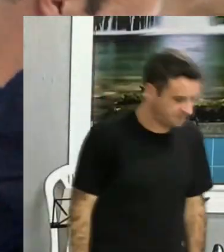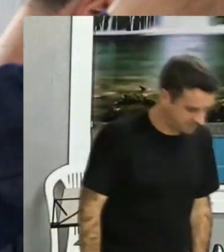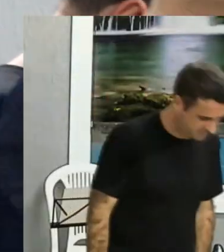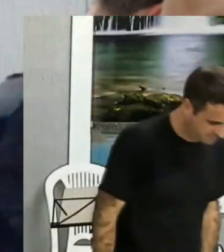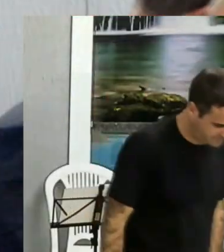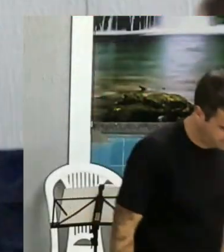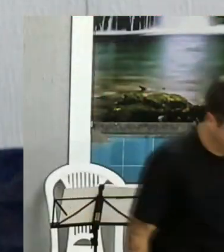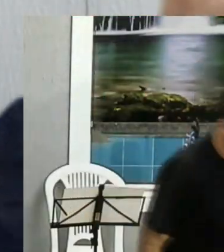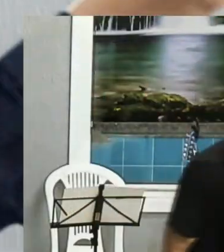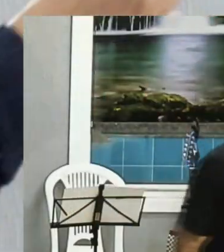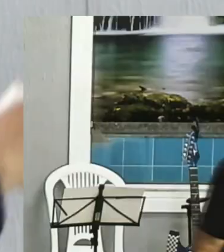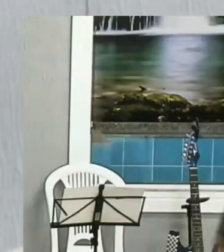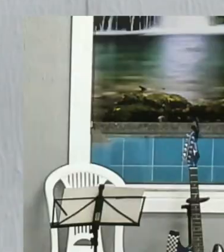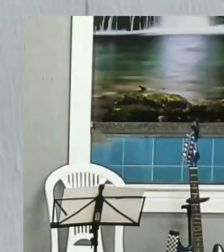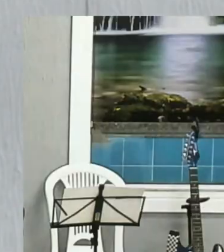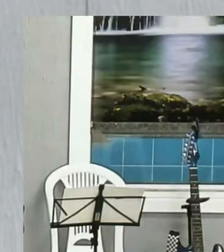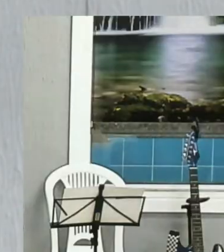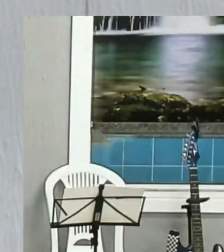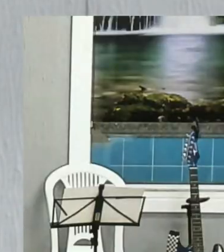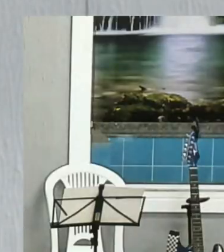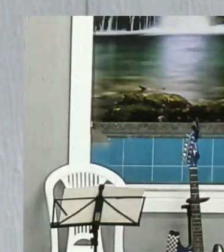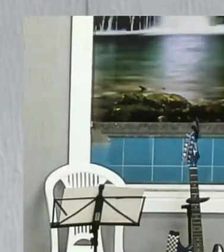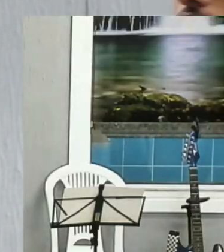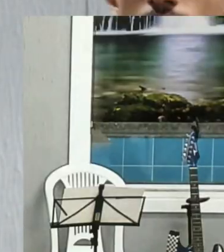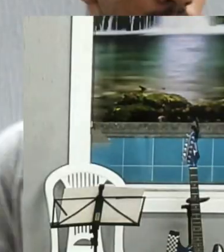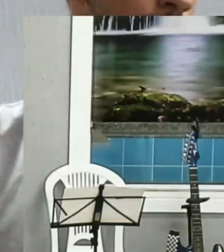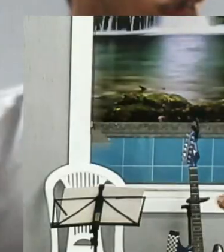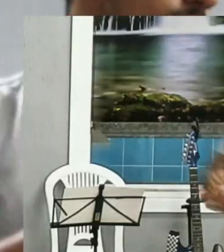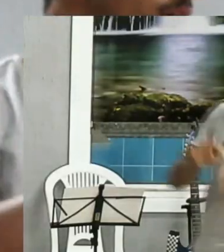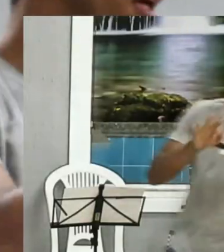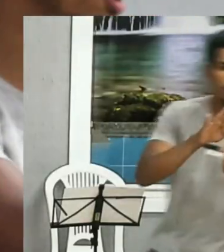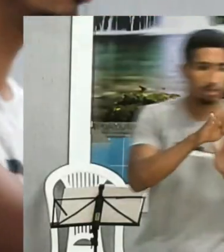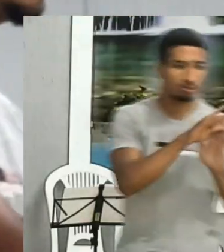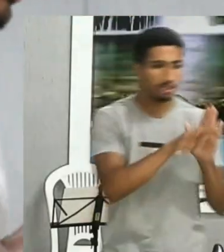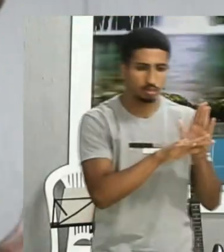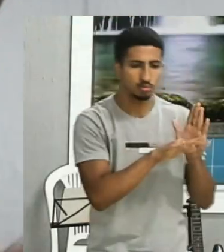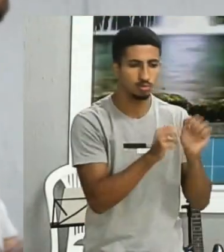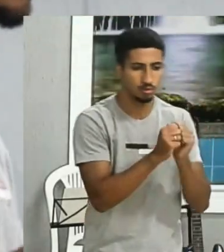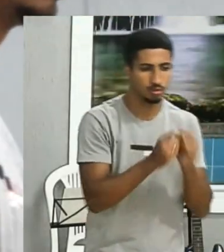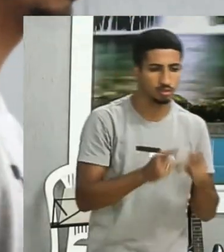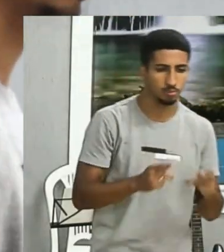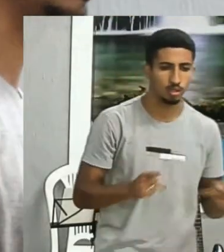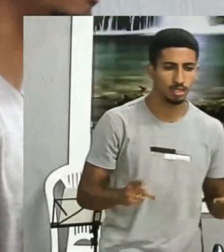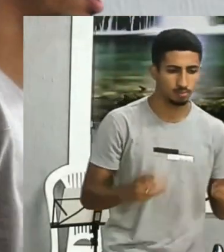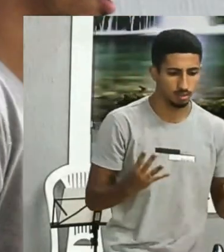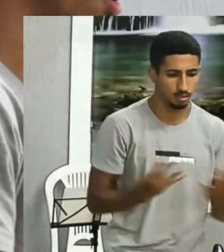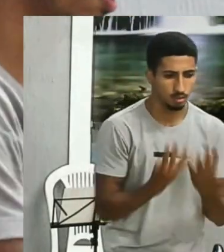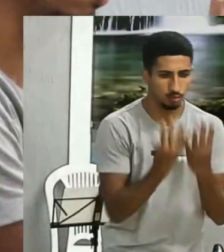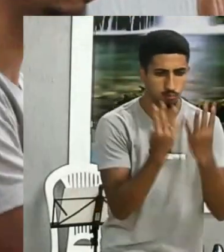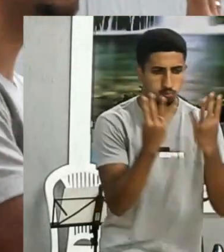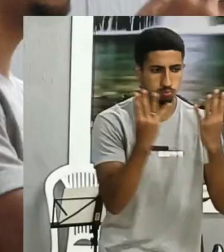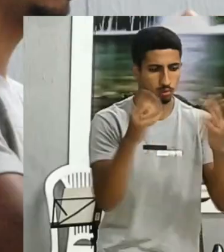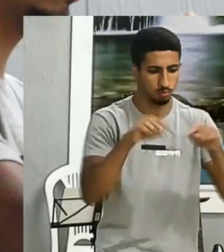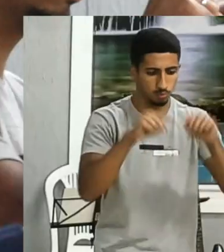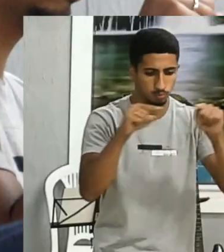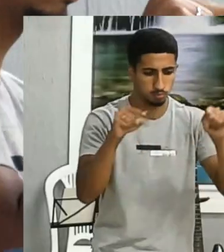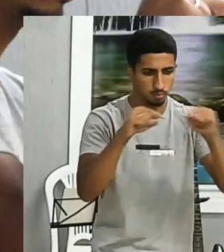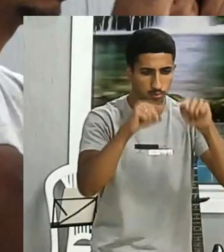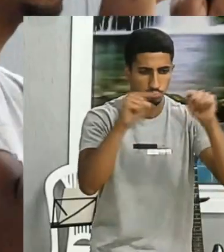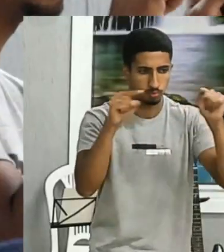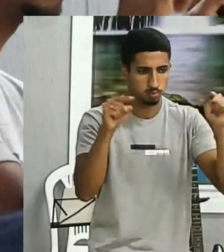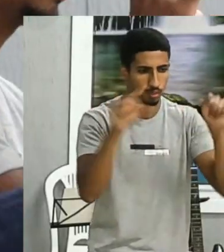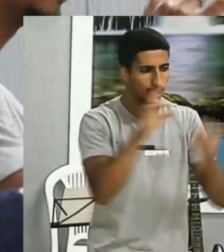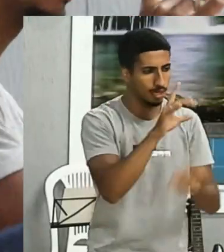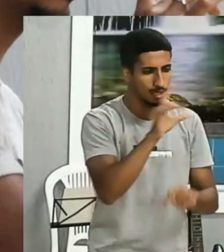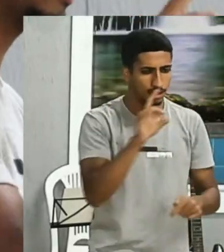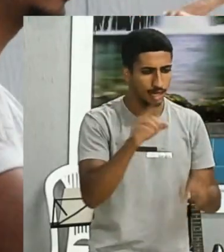Vai nos dizer o que significa esses candelabros. Quanto ao mistério das 7 estrelas